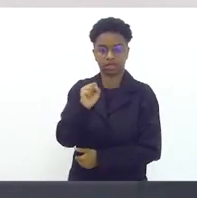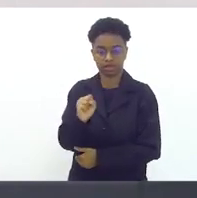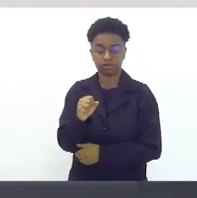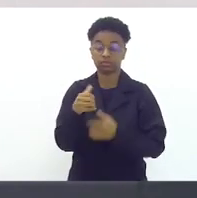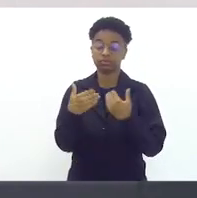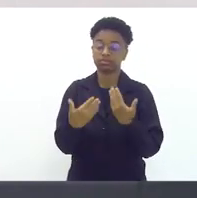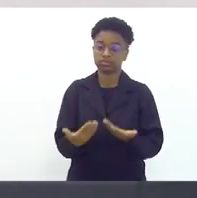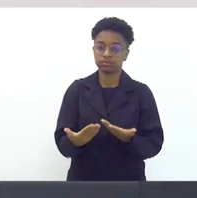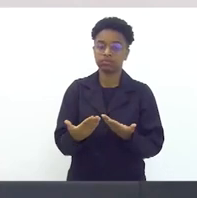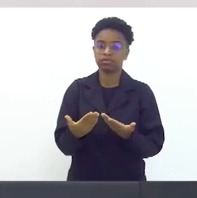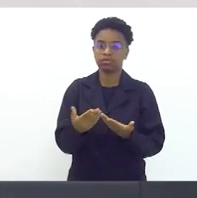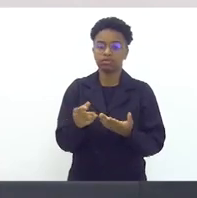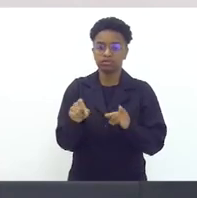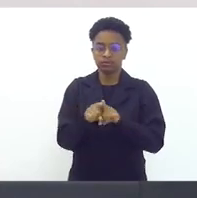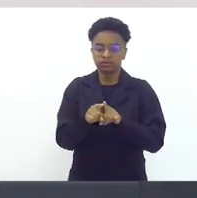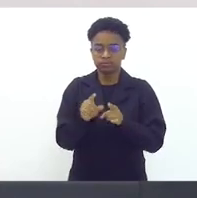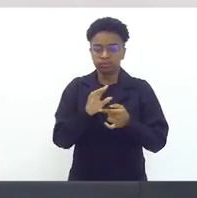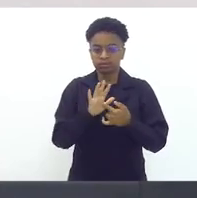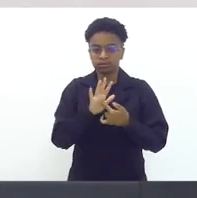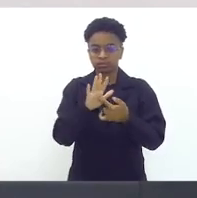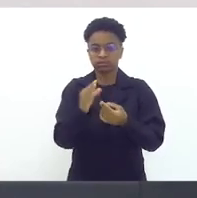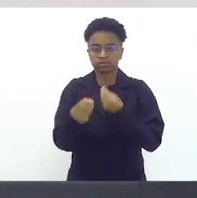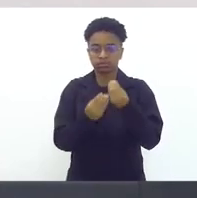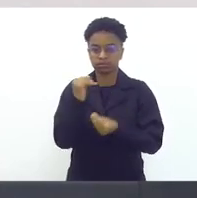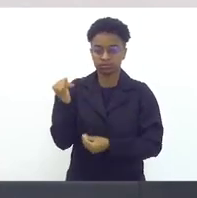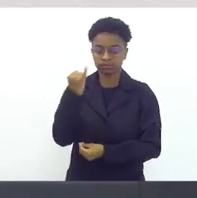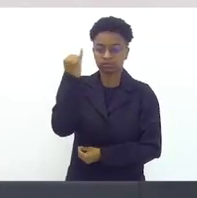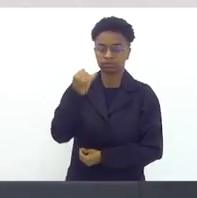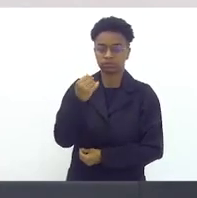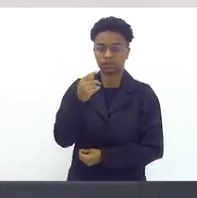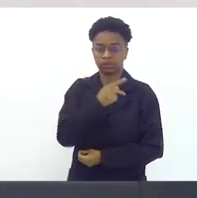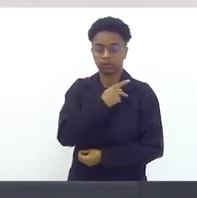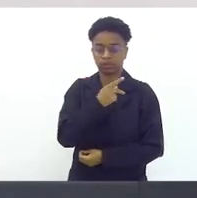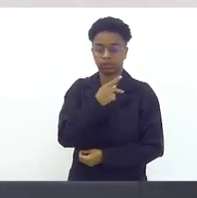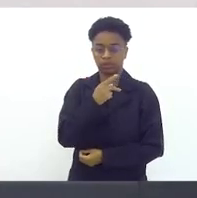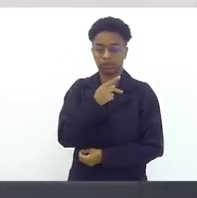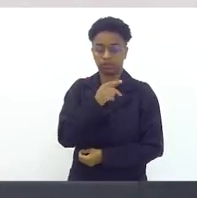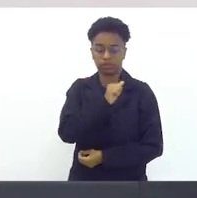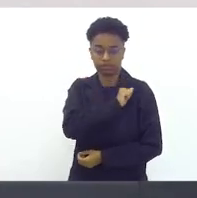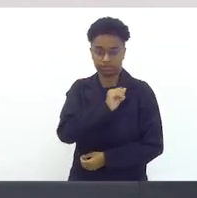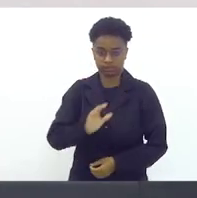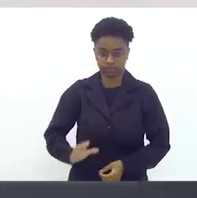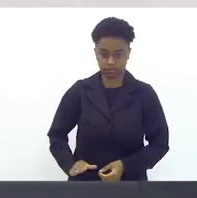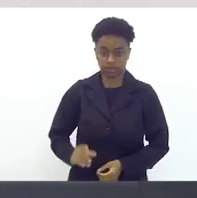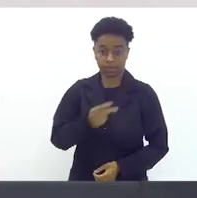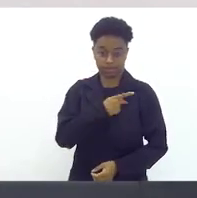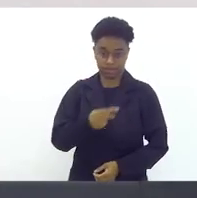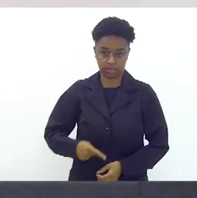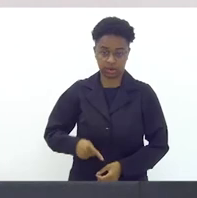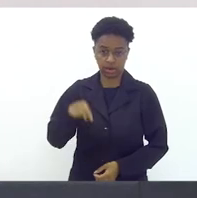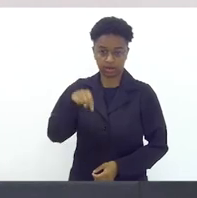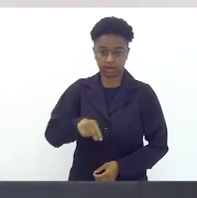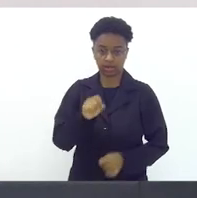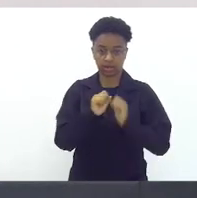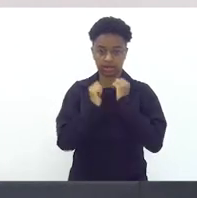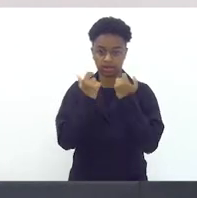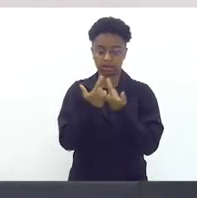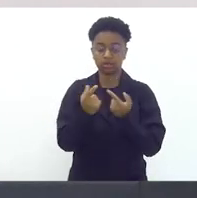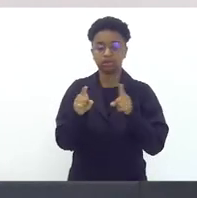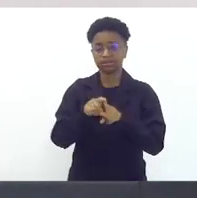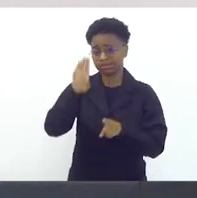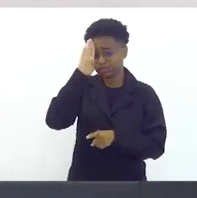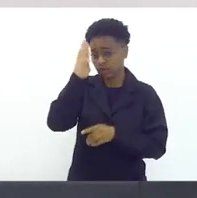a importância do deputado André Siciliano, presidente da Casa, e, mais do que tudo, a importância dos servidores,